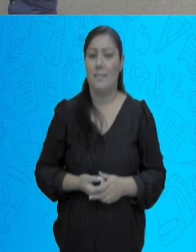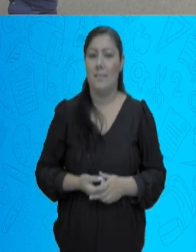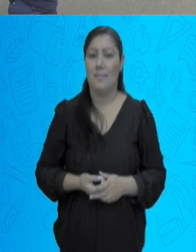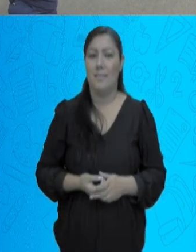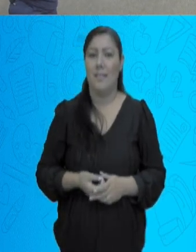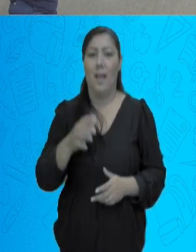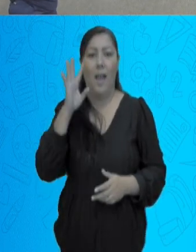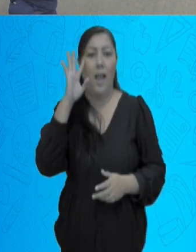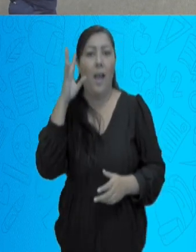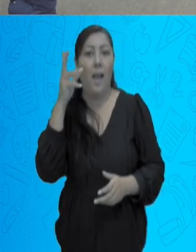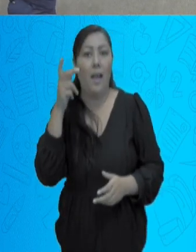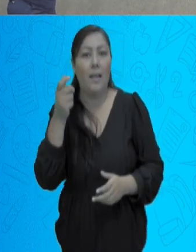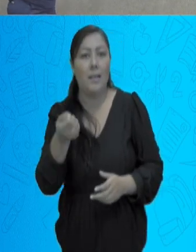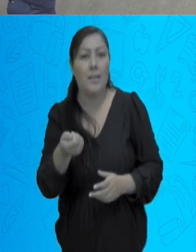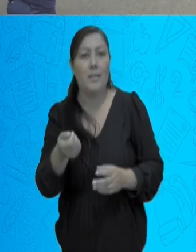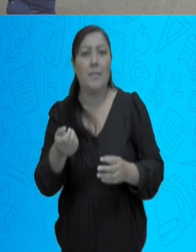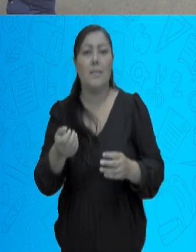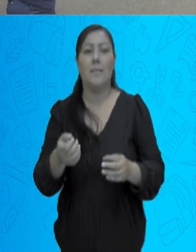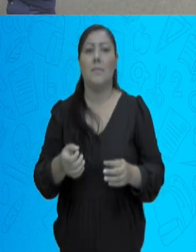remediar,